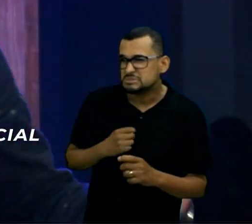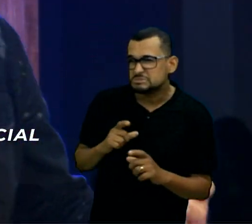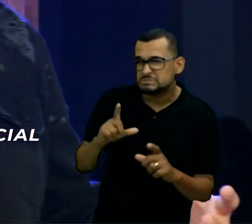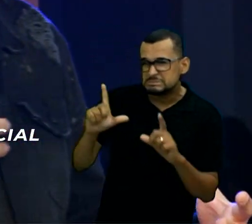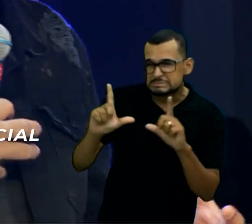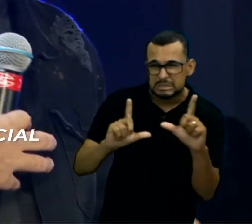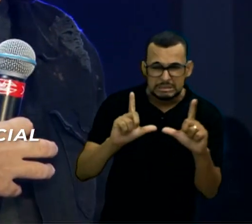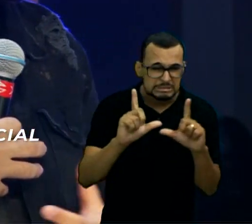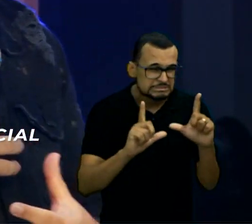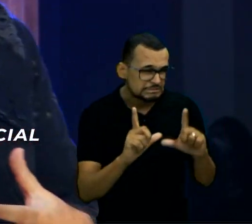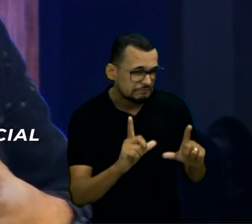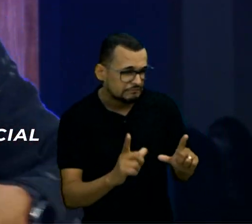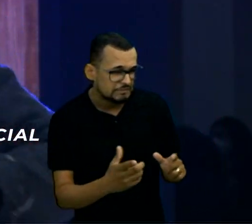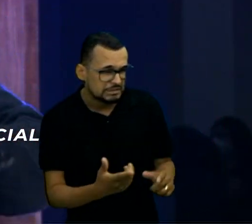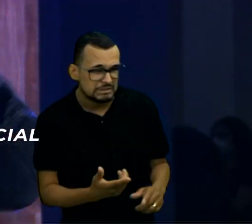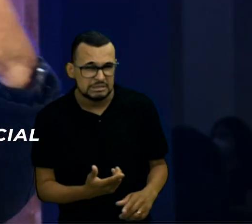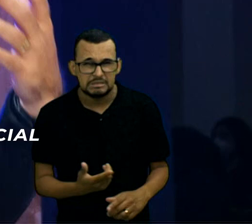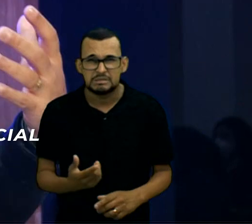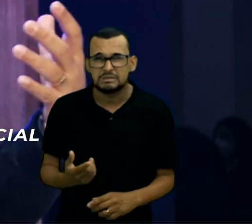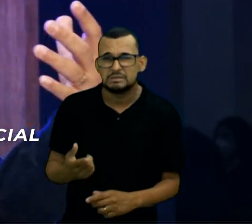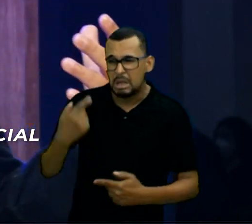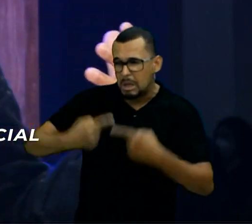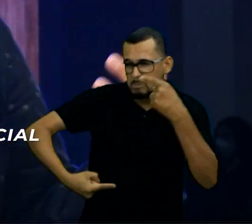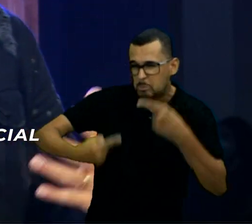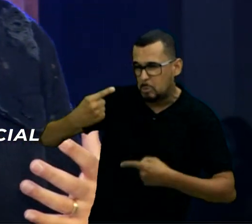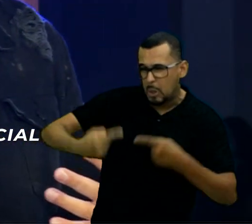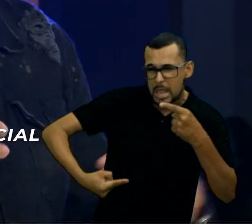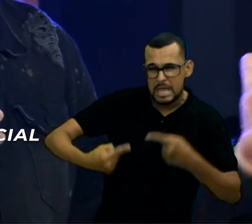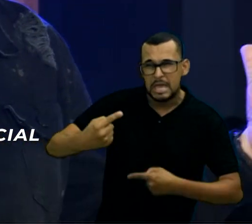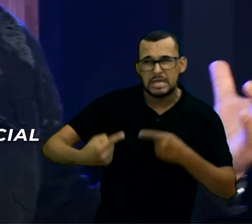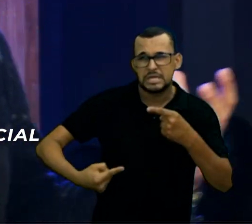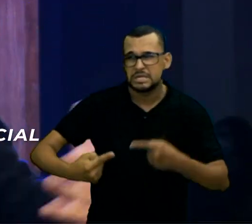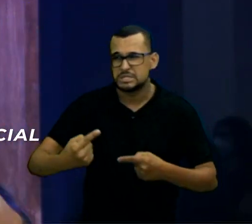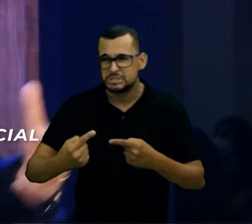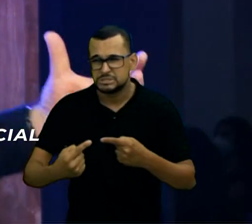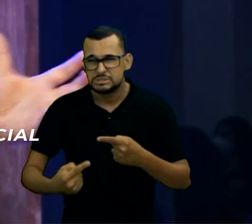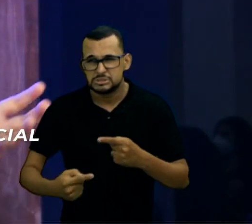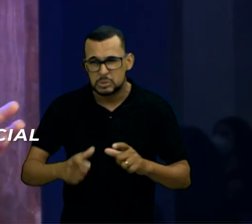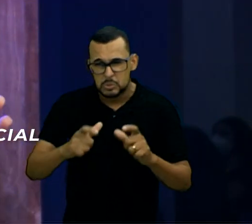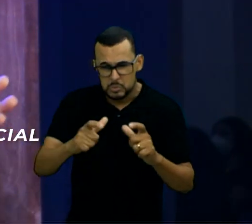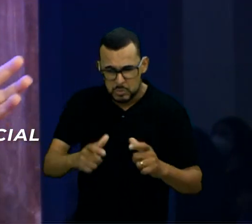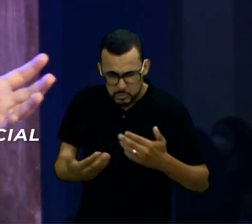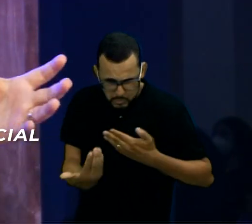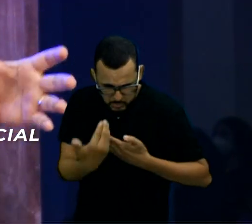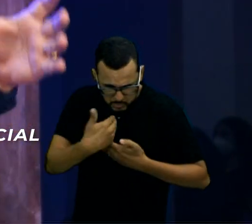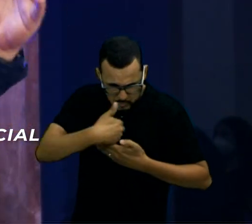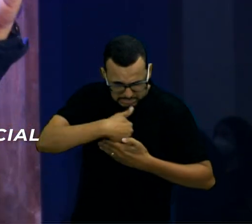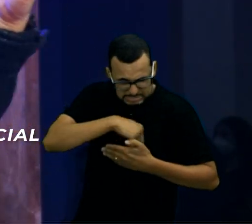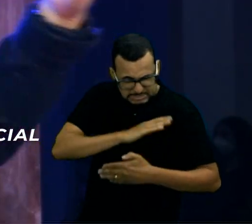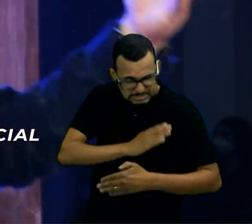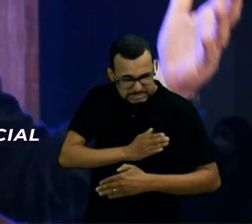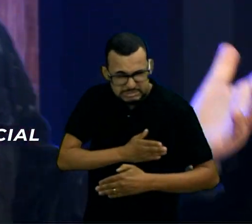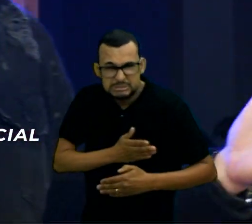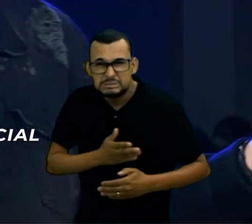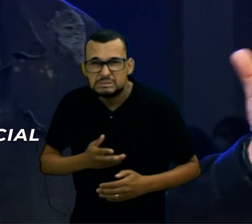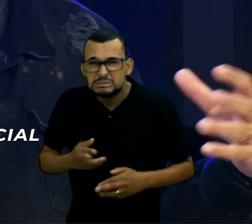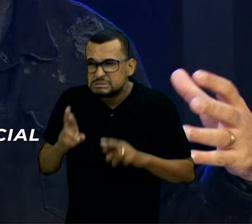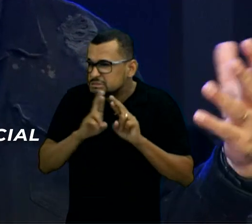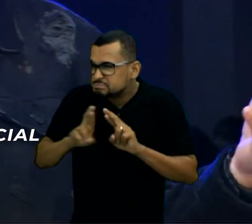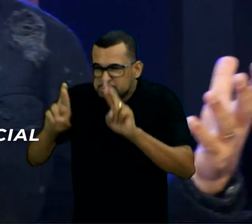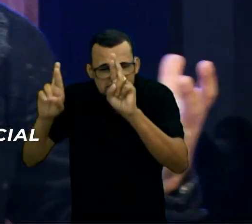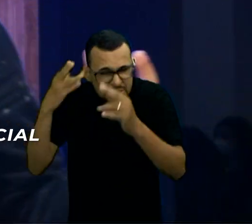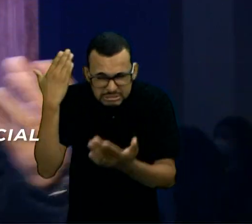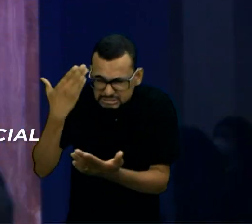coisas, a política tome um lugar tão grande, ao ponto de falar assim: eu não tenho mais esperança, eu